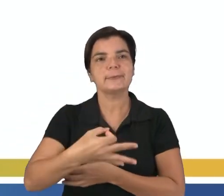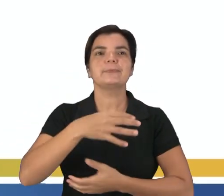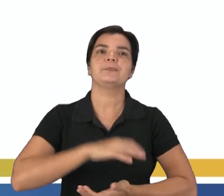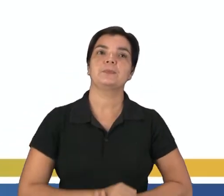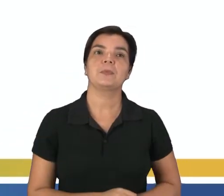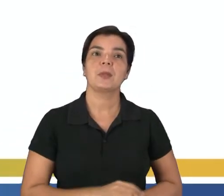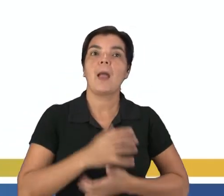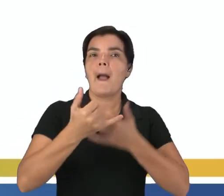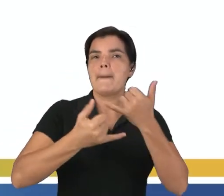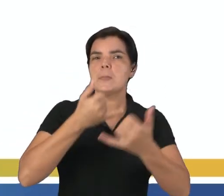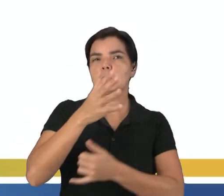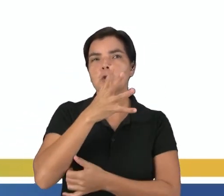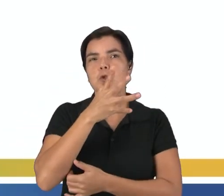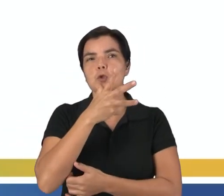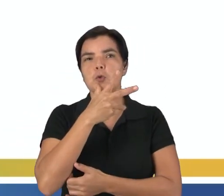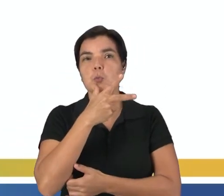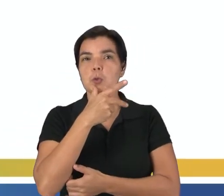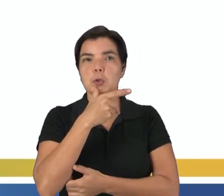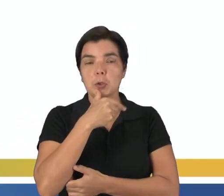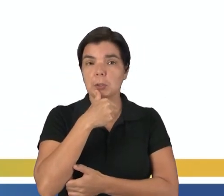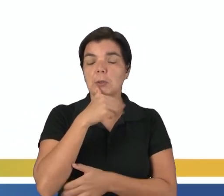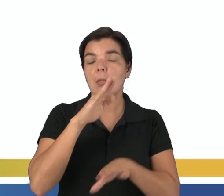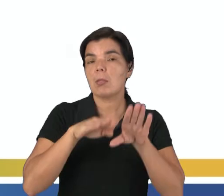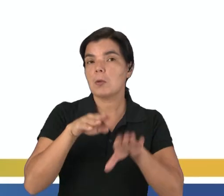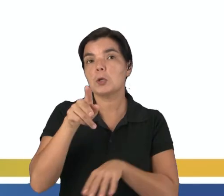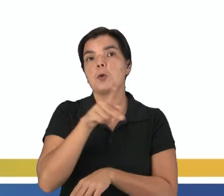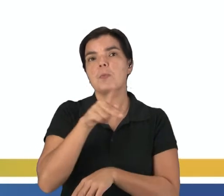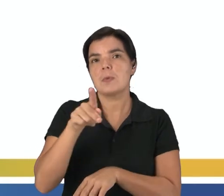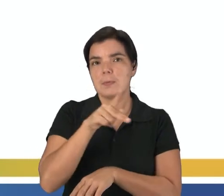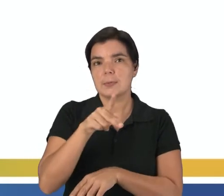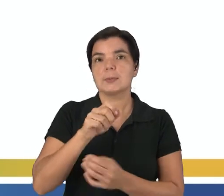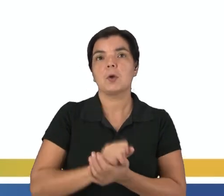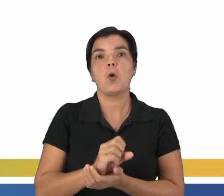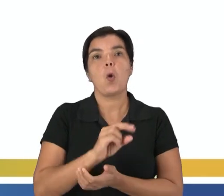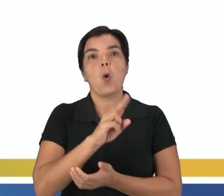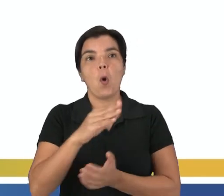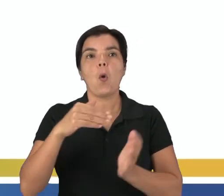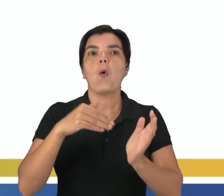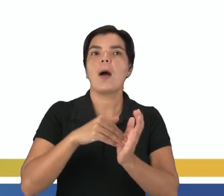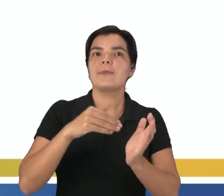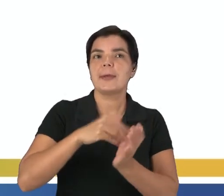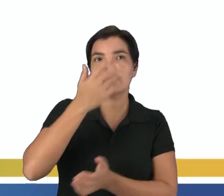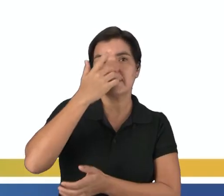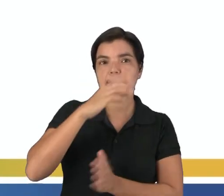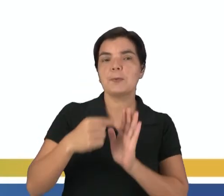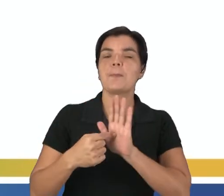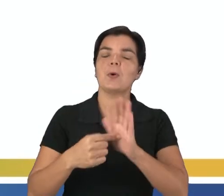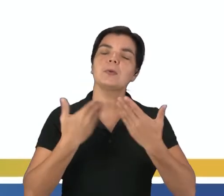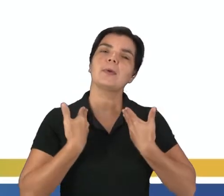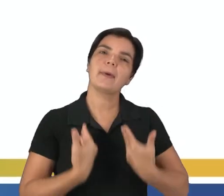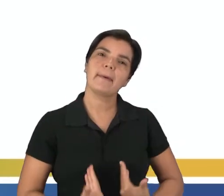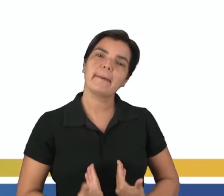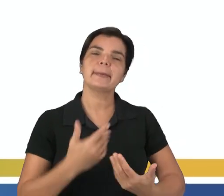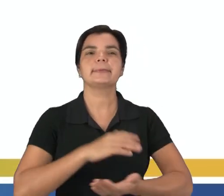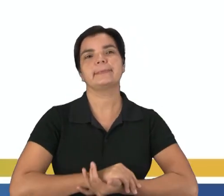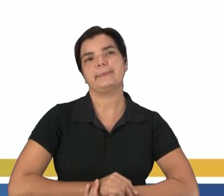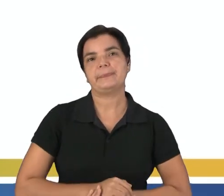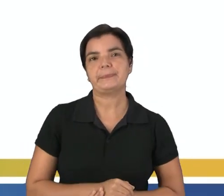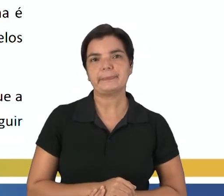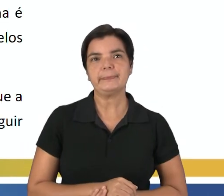seja definido. A brincadeira dura o tempo estipulado pelo professor ou até que as crianças